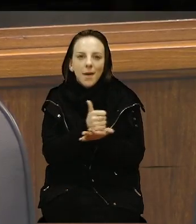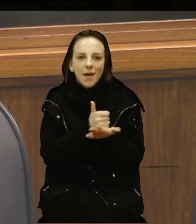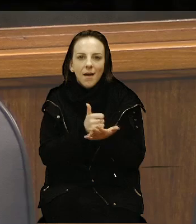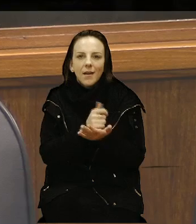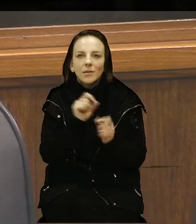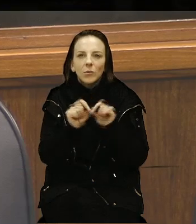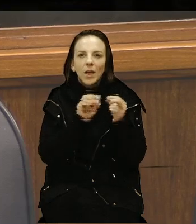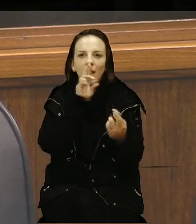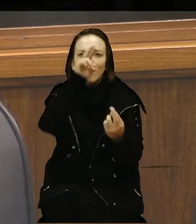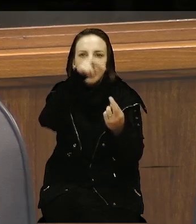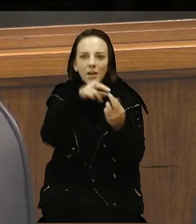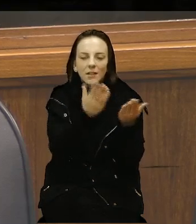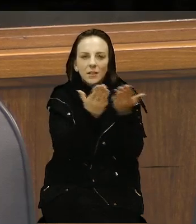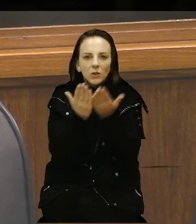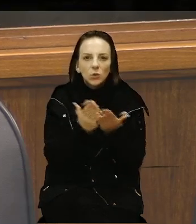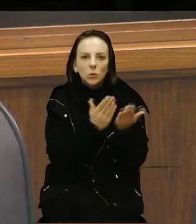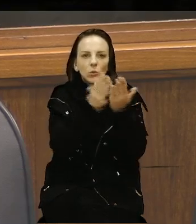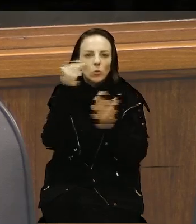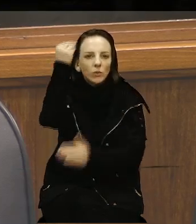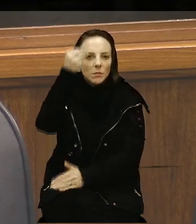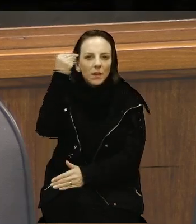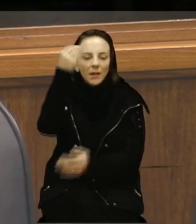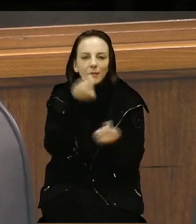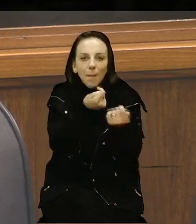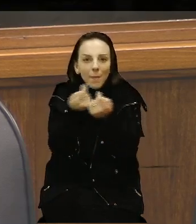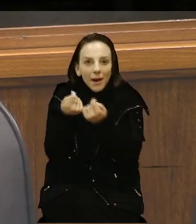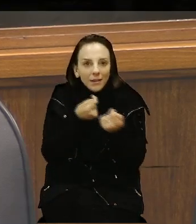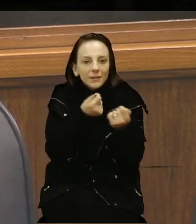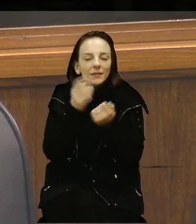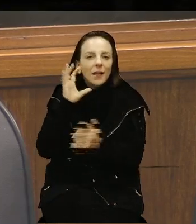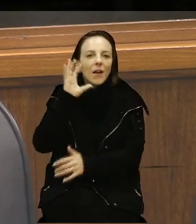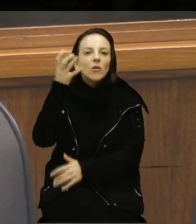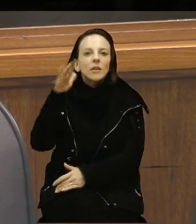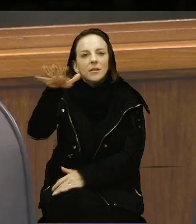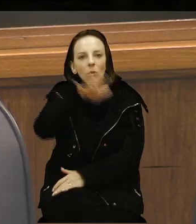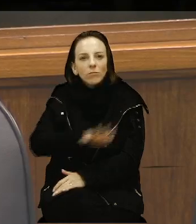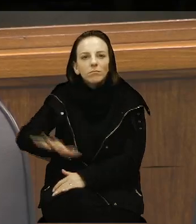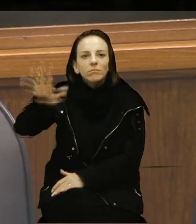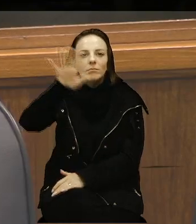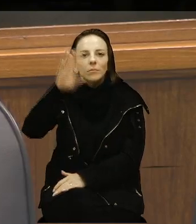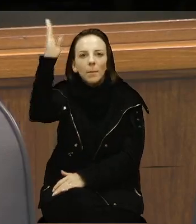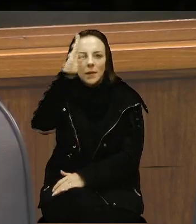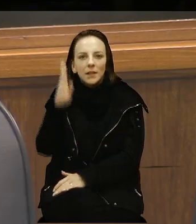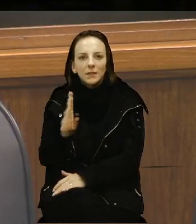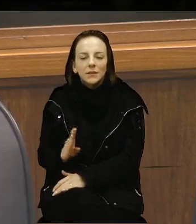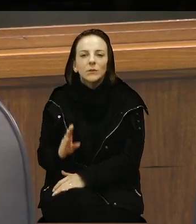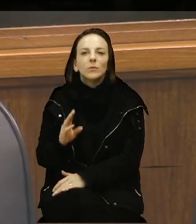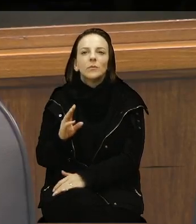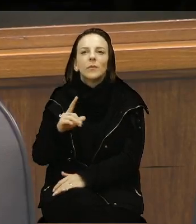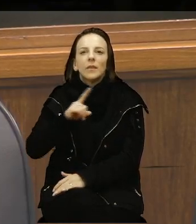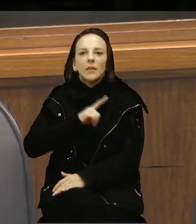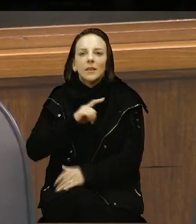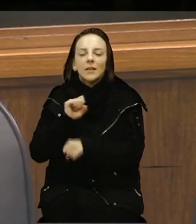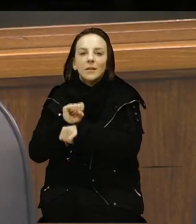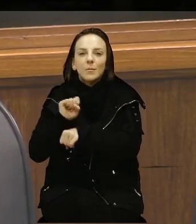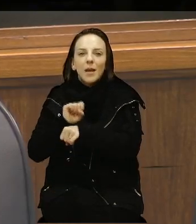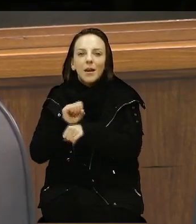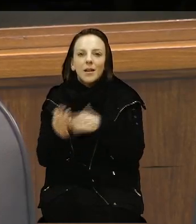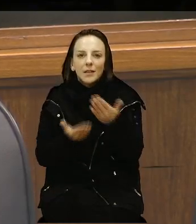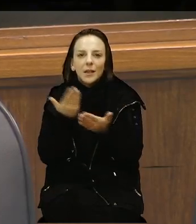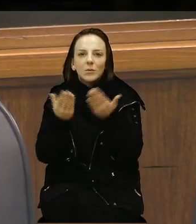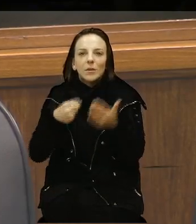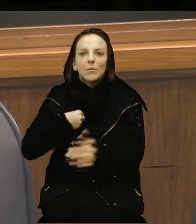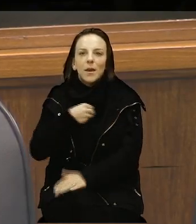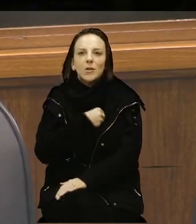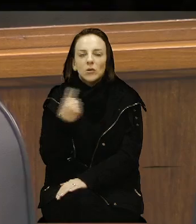e estudos de experiências similares que ocorriam pelo país. A espera para o atendimento médico individual